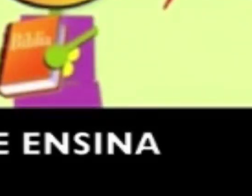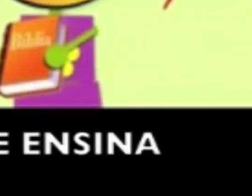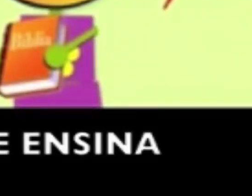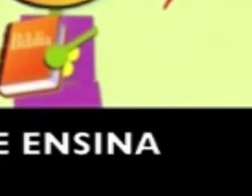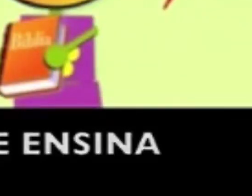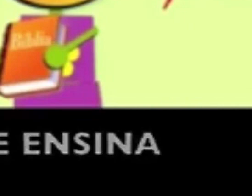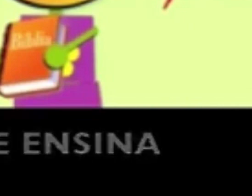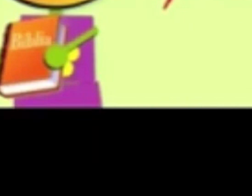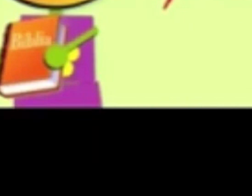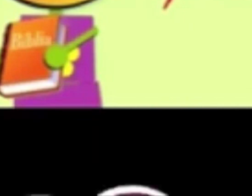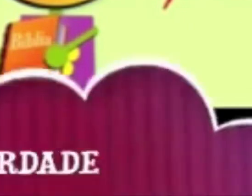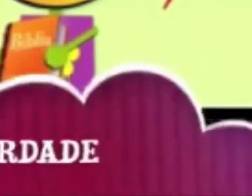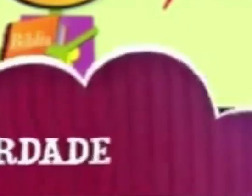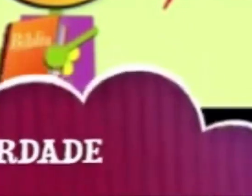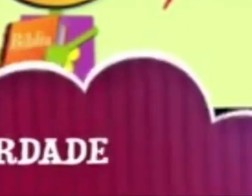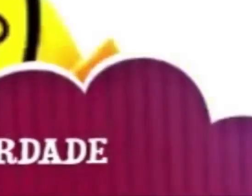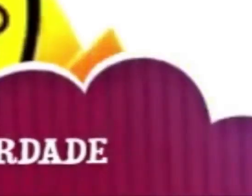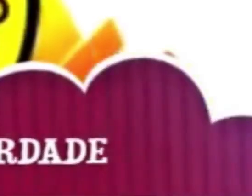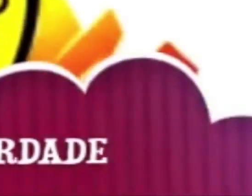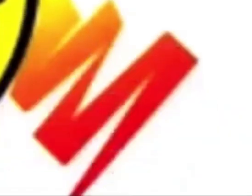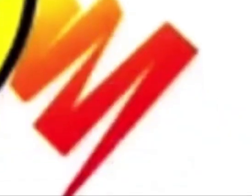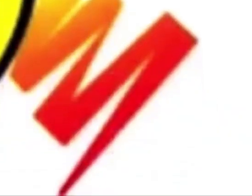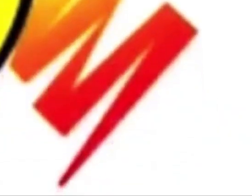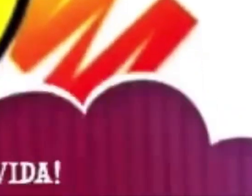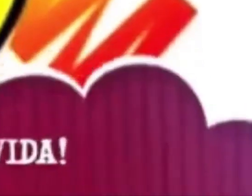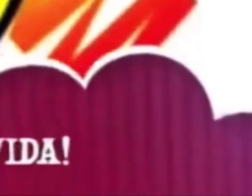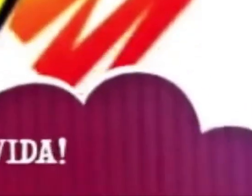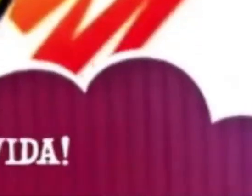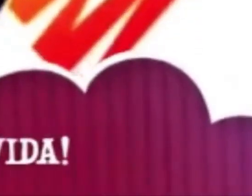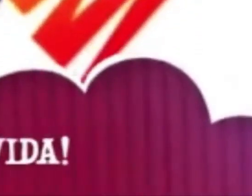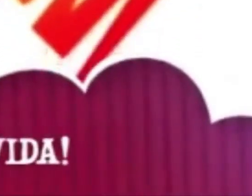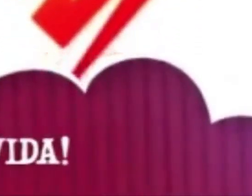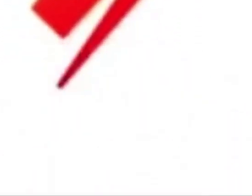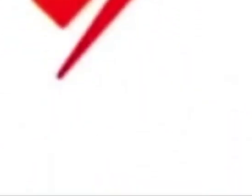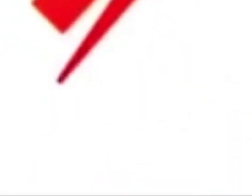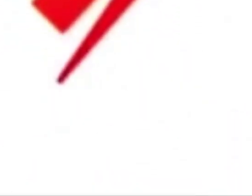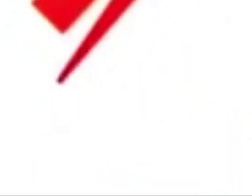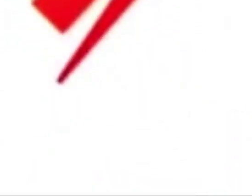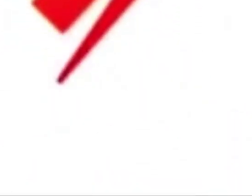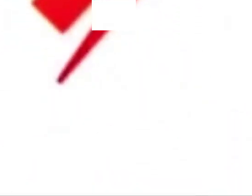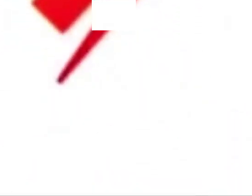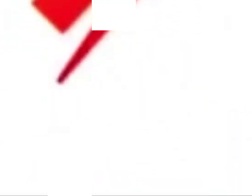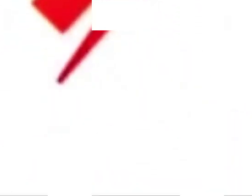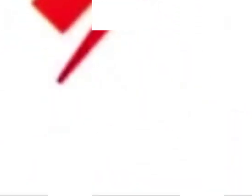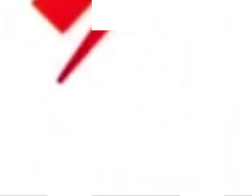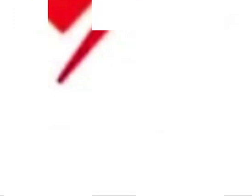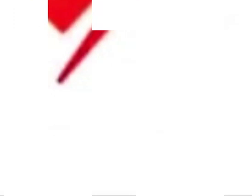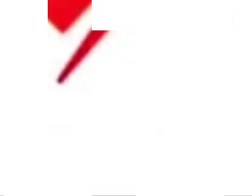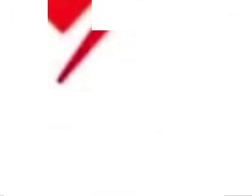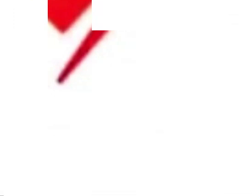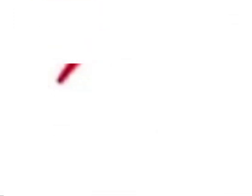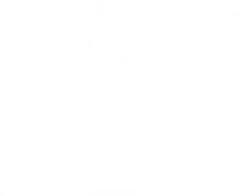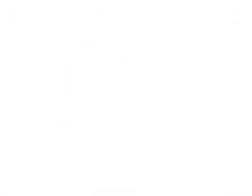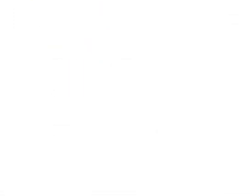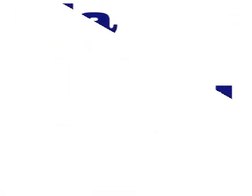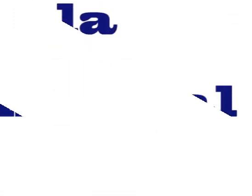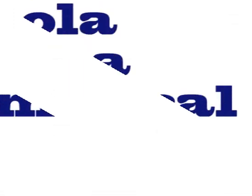que ensina o caminho, a verdade e a vida. Deus é o